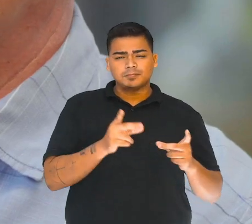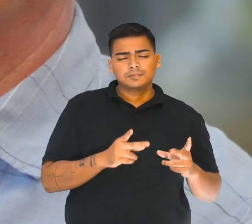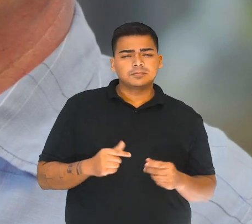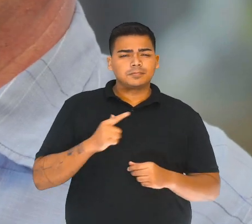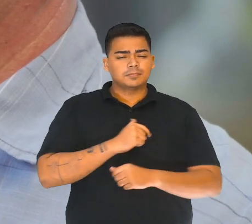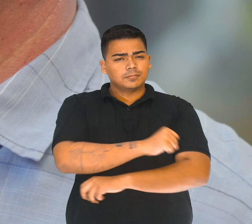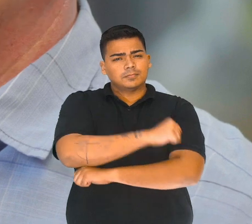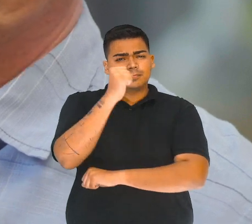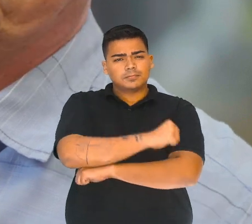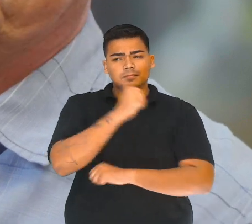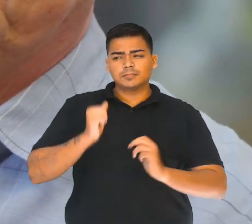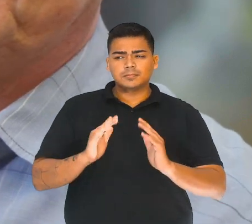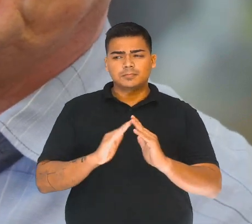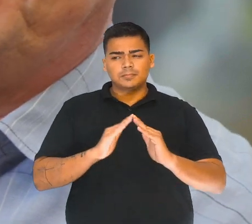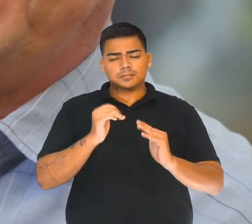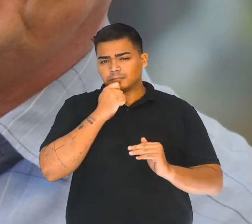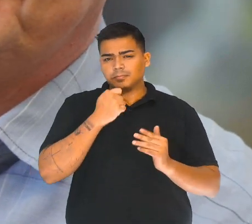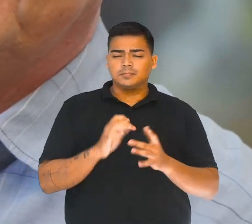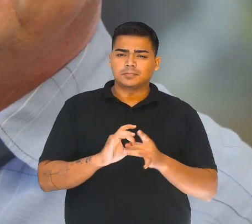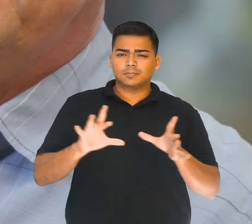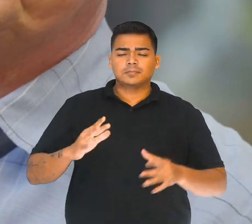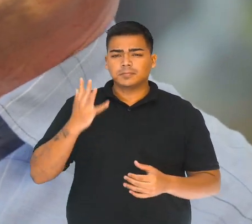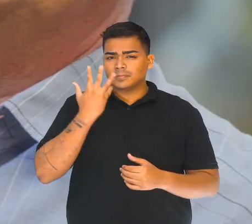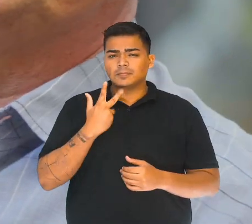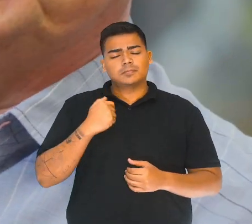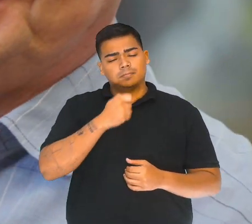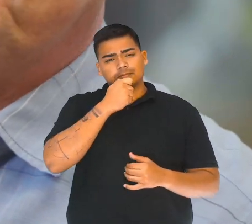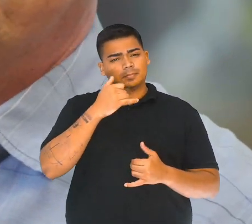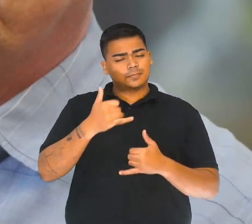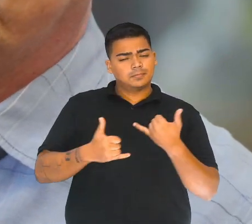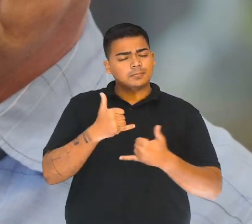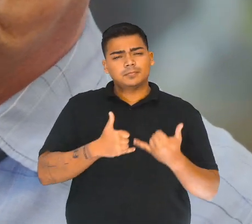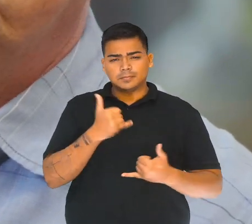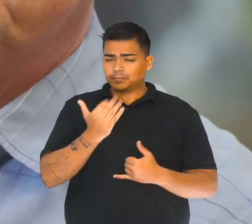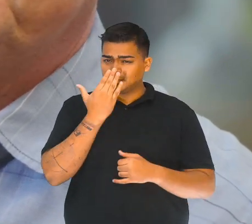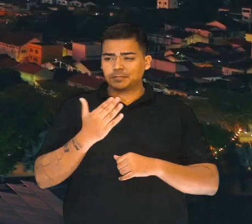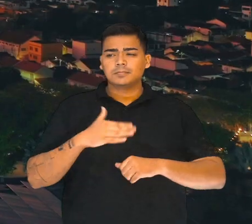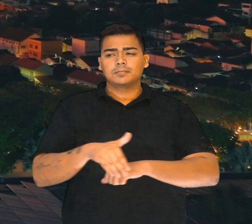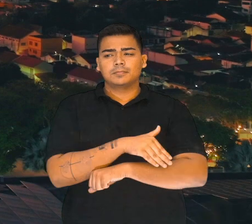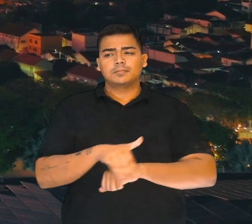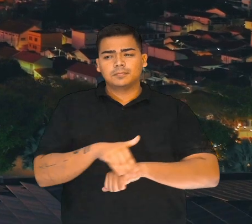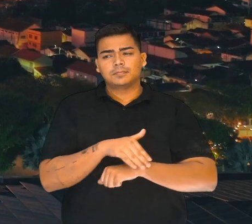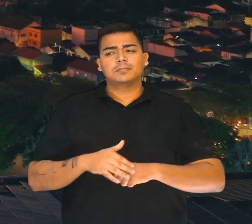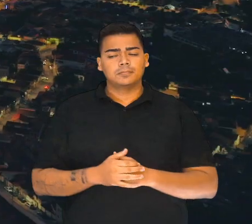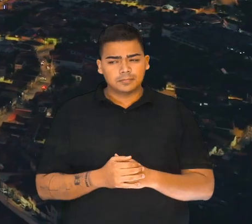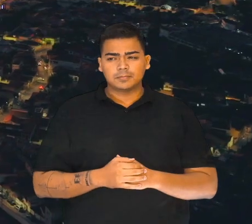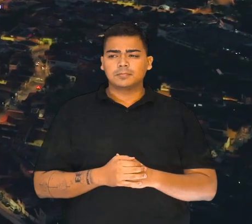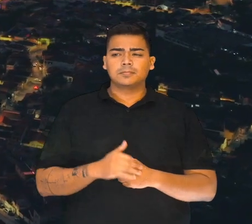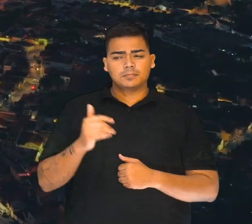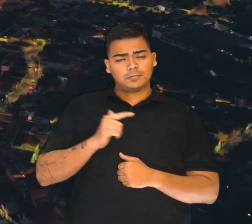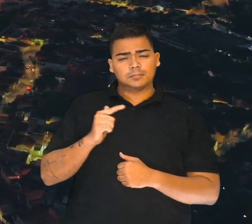a gente poder deixar as janelas das nossas residências abertas, as crianças ainda brincam nas ruas, com 5G